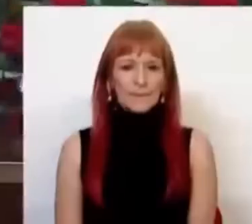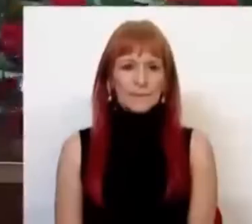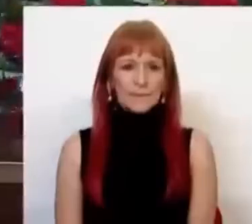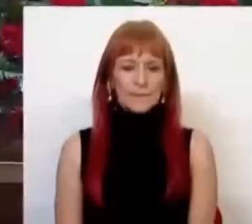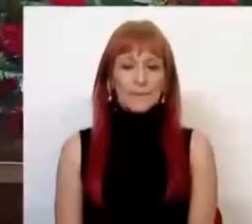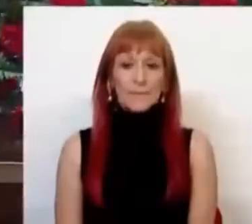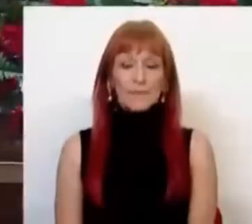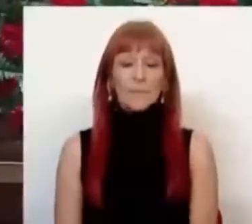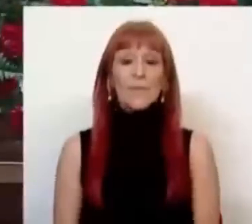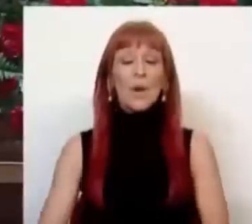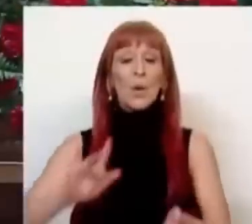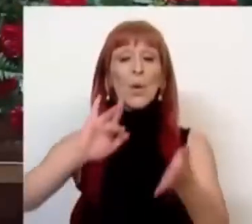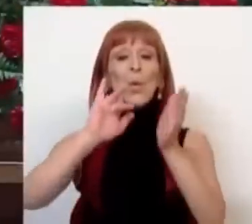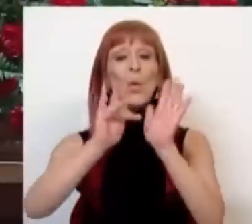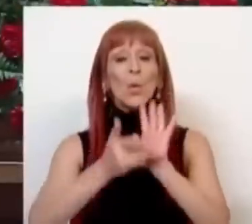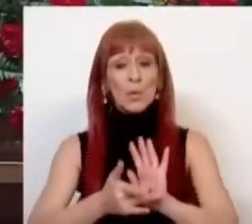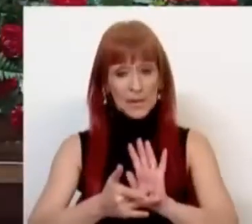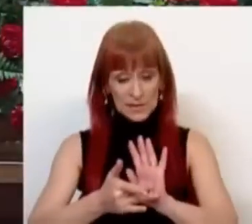O Brasil